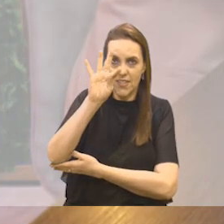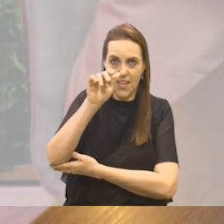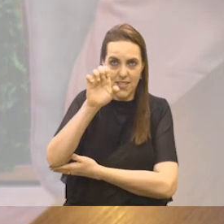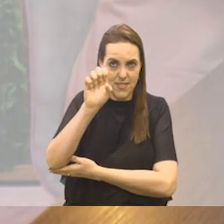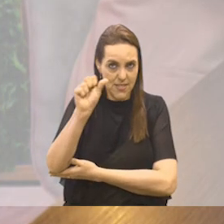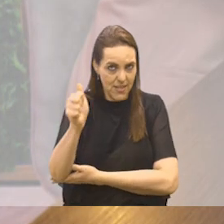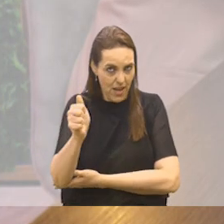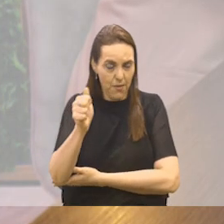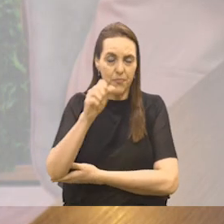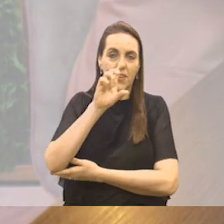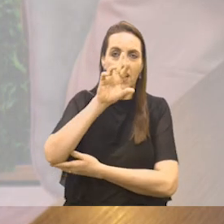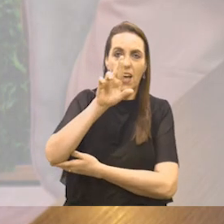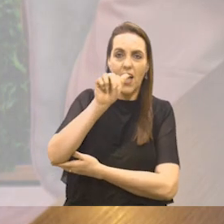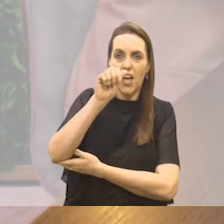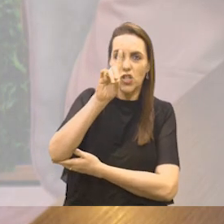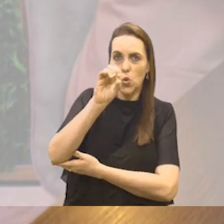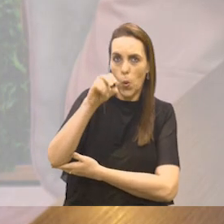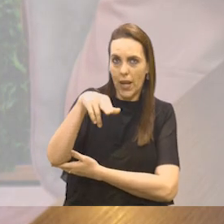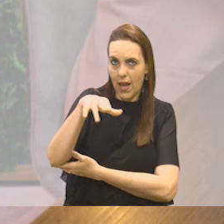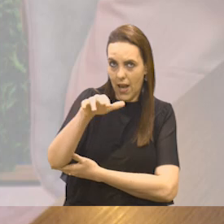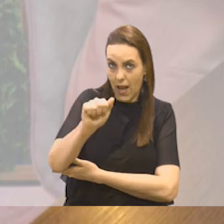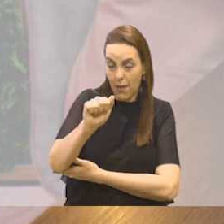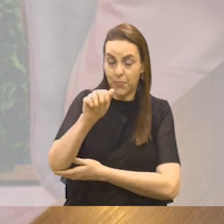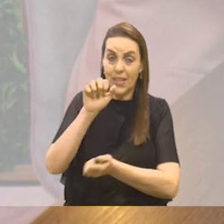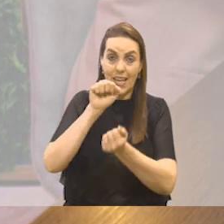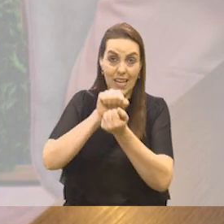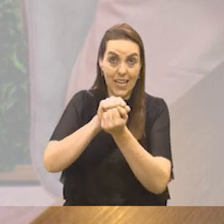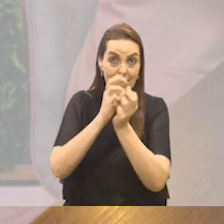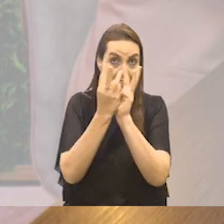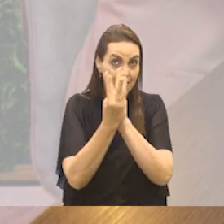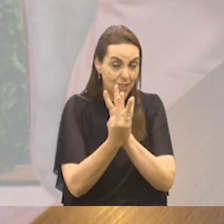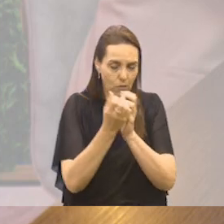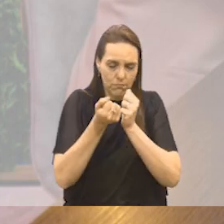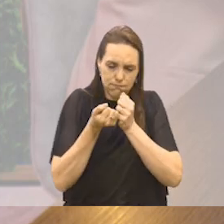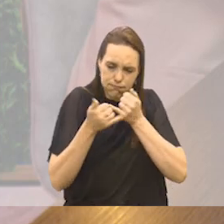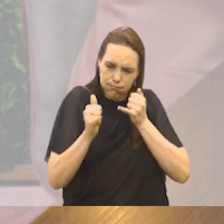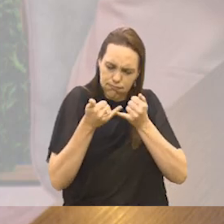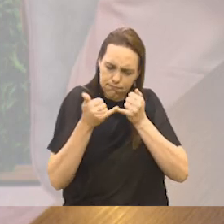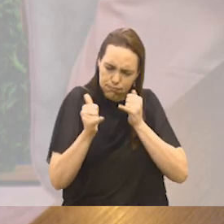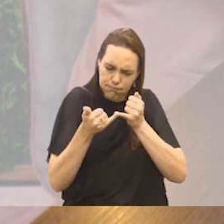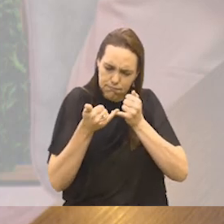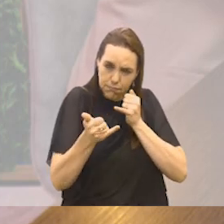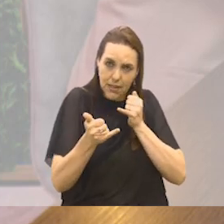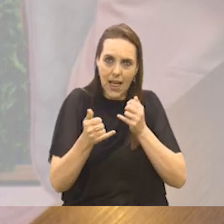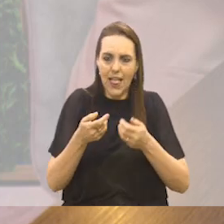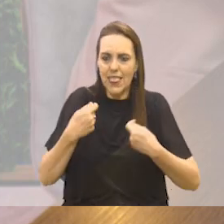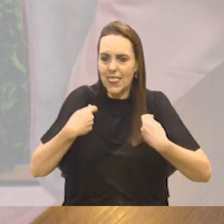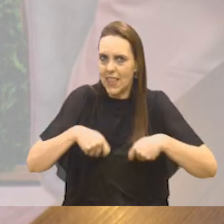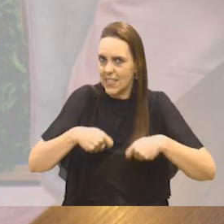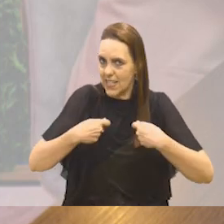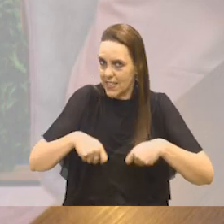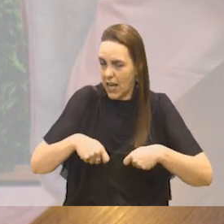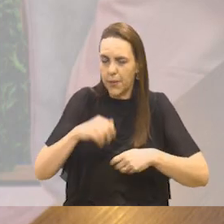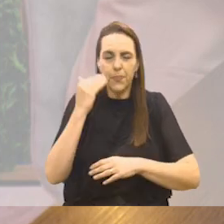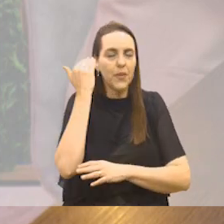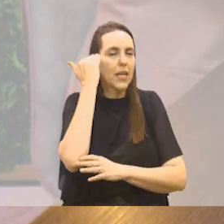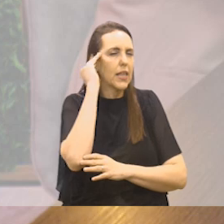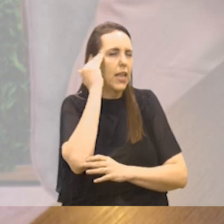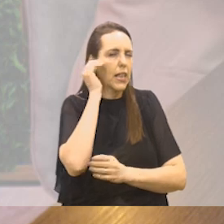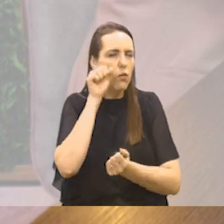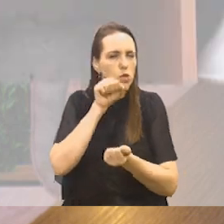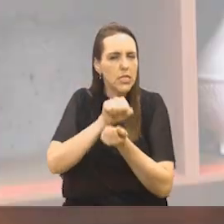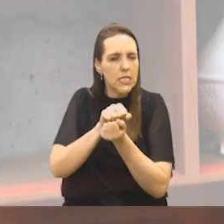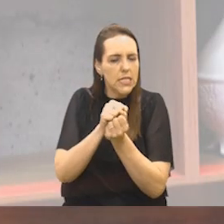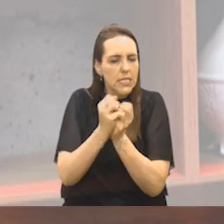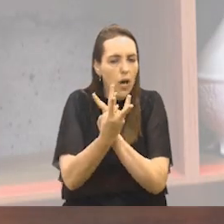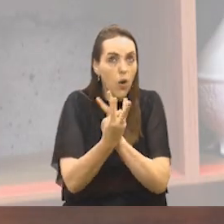E os cristais, eles são usados para emitir a energia necessária. Mas a gente entende que